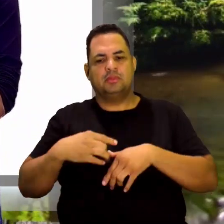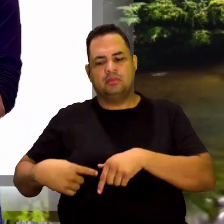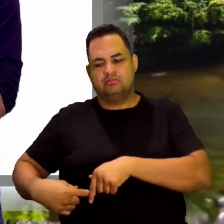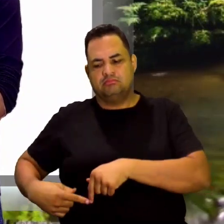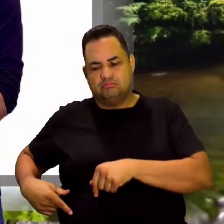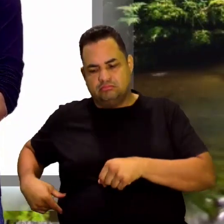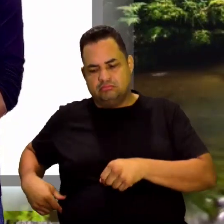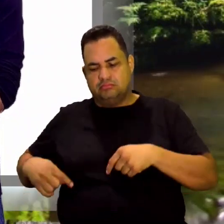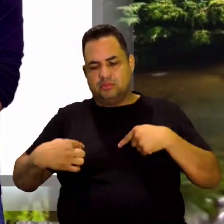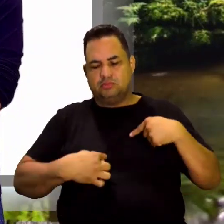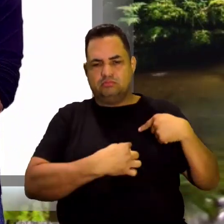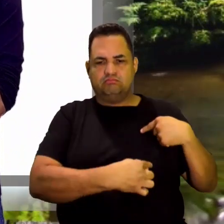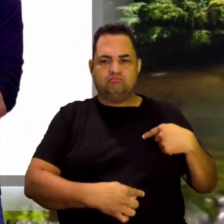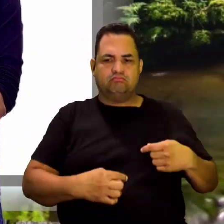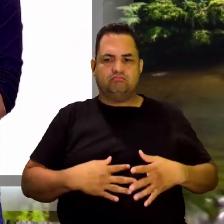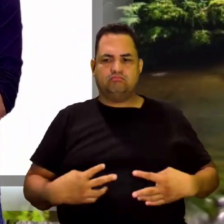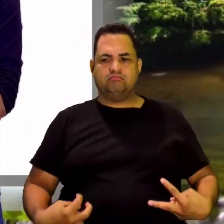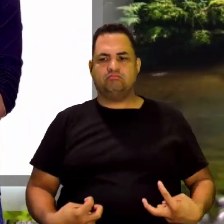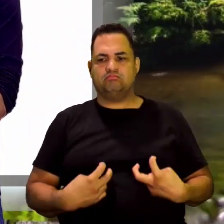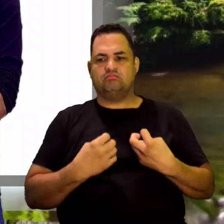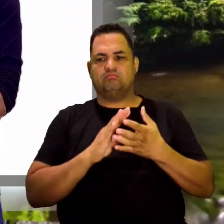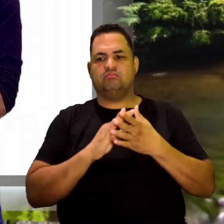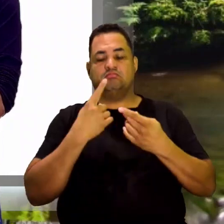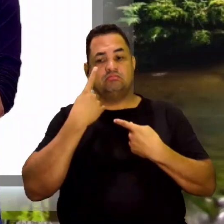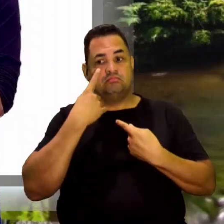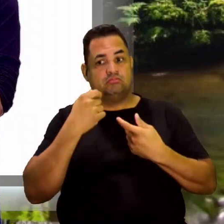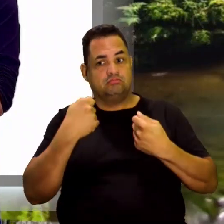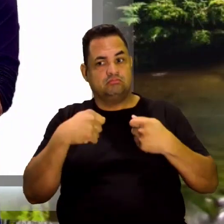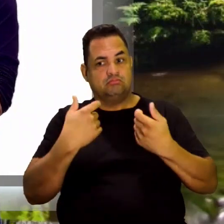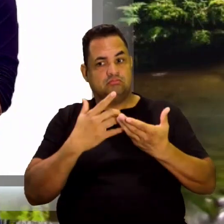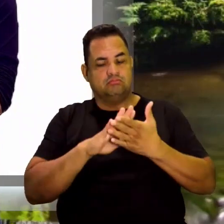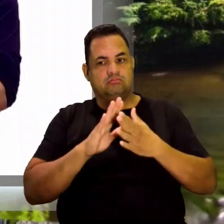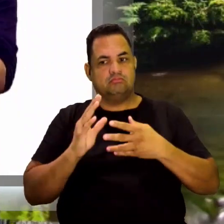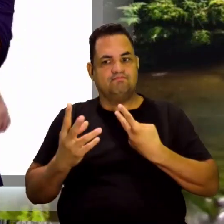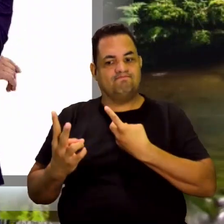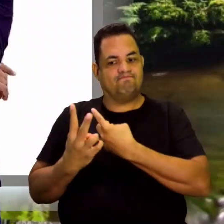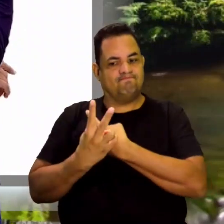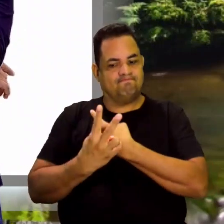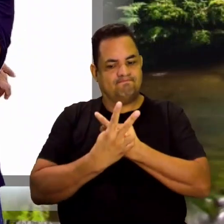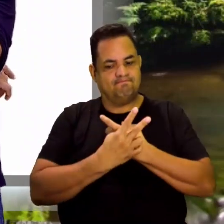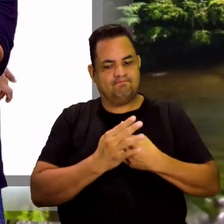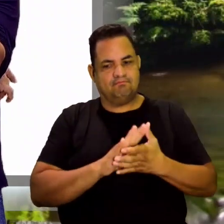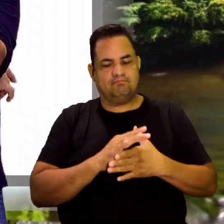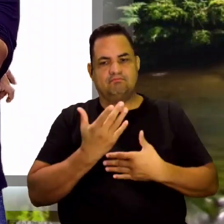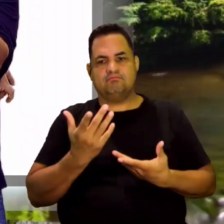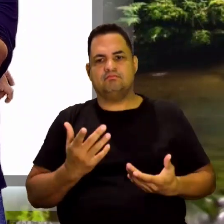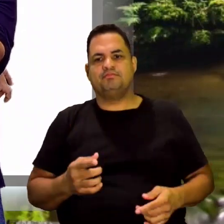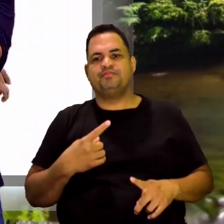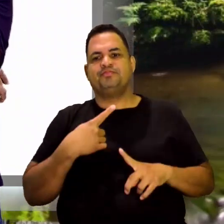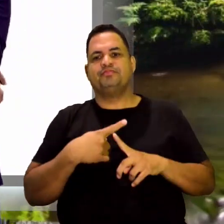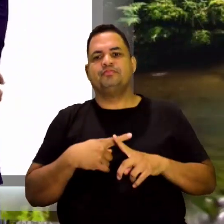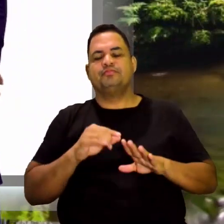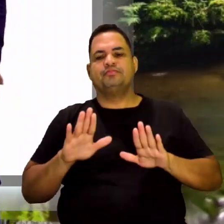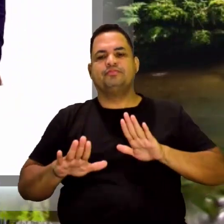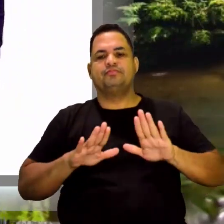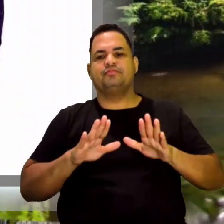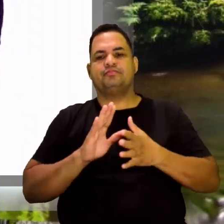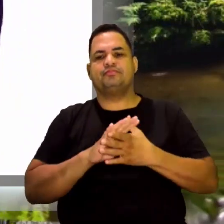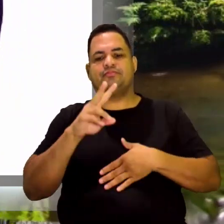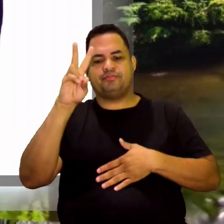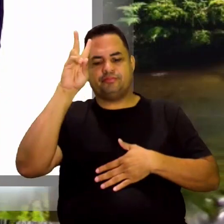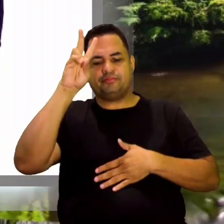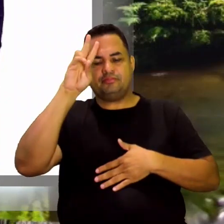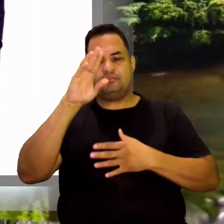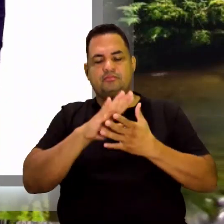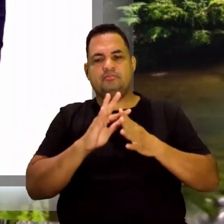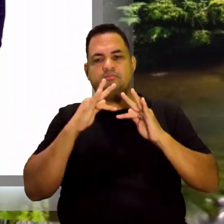esôfago. Então você tem que fazer essas observações para você realmente se cuidar, né? E não facilitar, porque dependendo do histórico